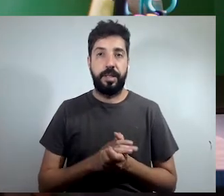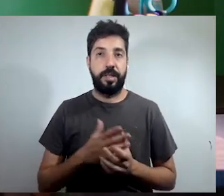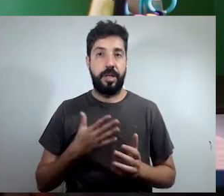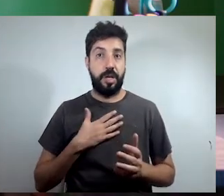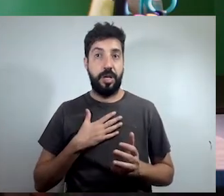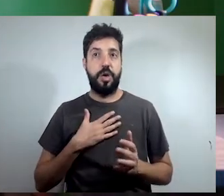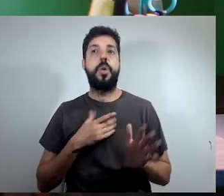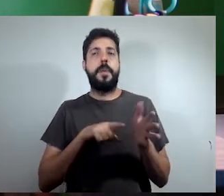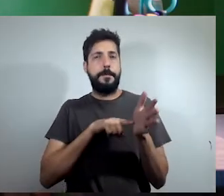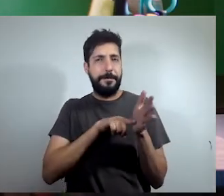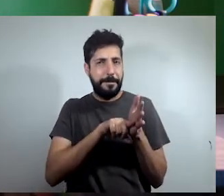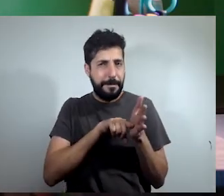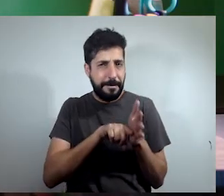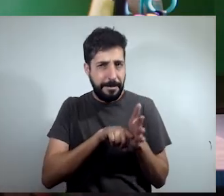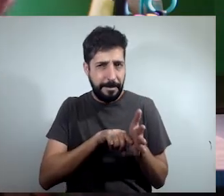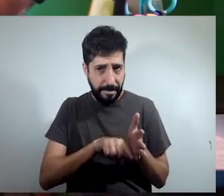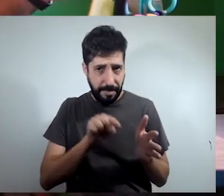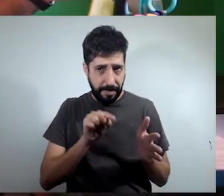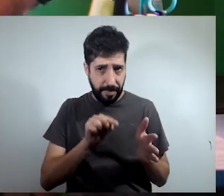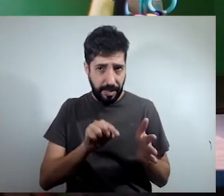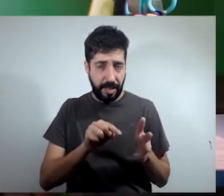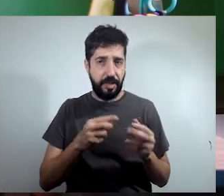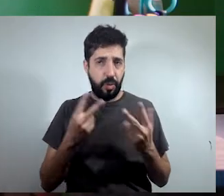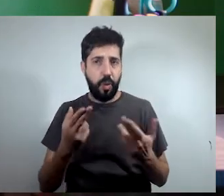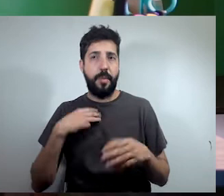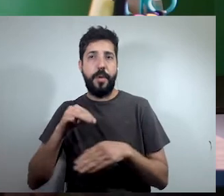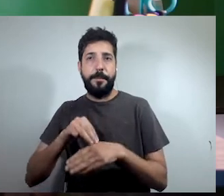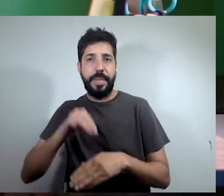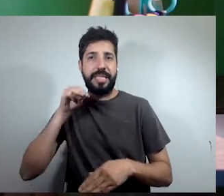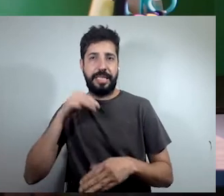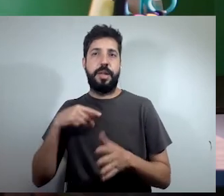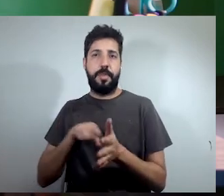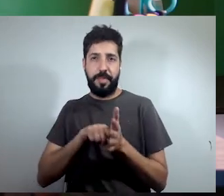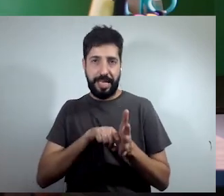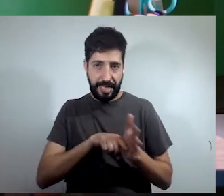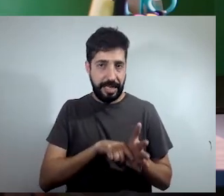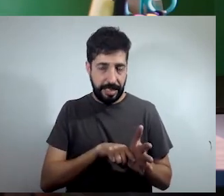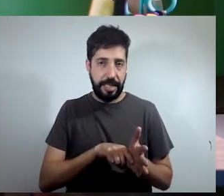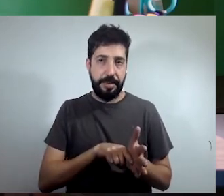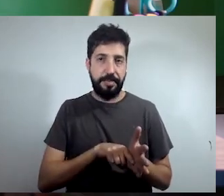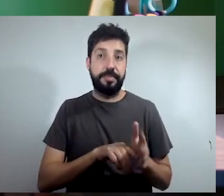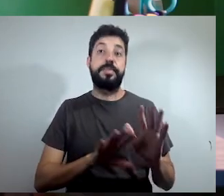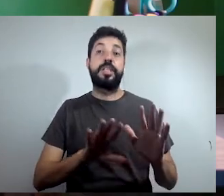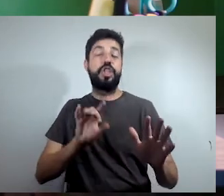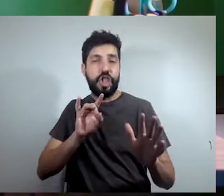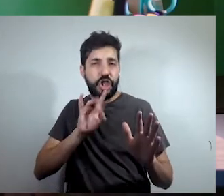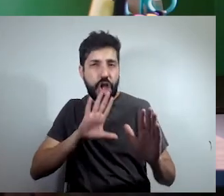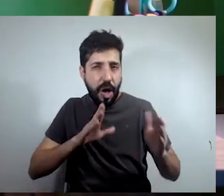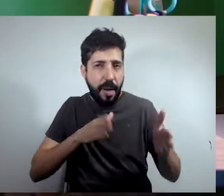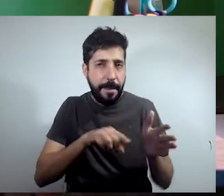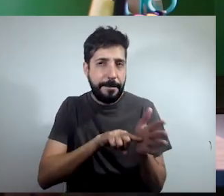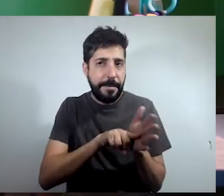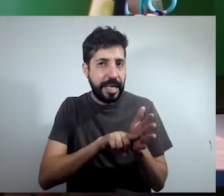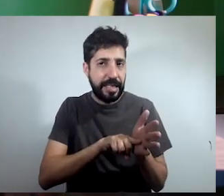só pesquiso, assim como no meu mestrado eu pesquisei, mas eu não só